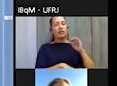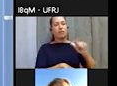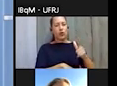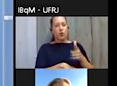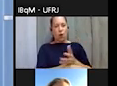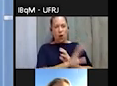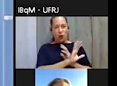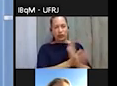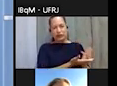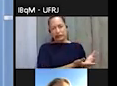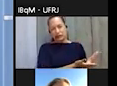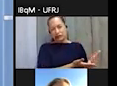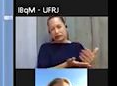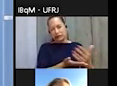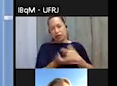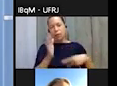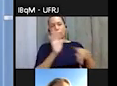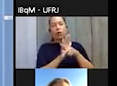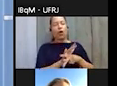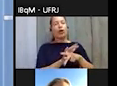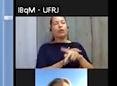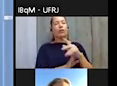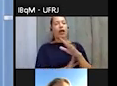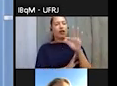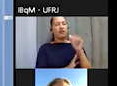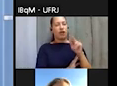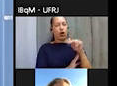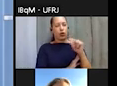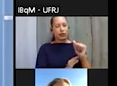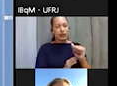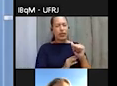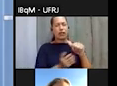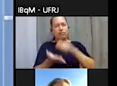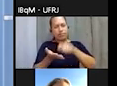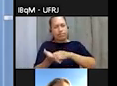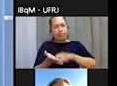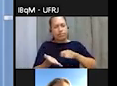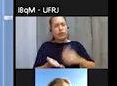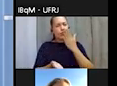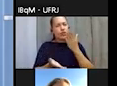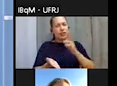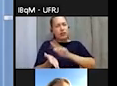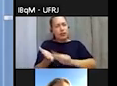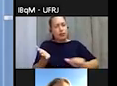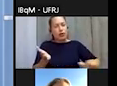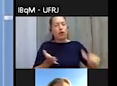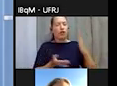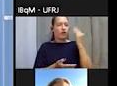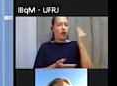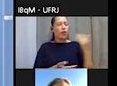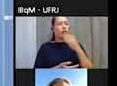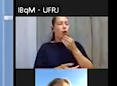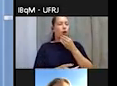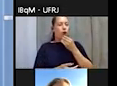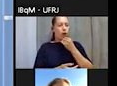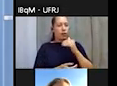à megafauna, descreveu várias espécies, encontrou o chamado Homem de Lagoa Santa, que hoje se